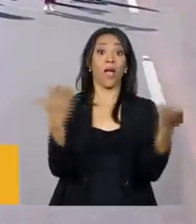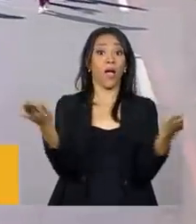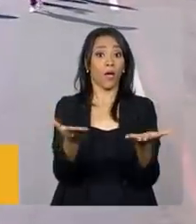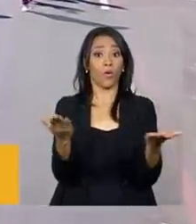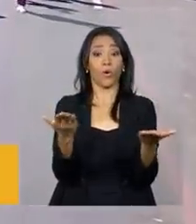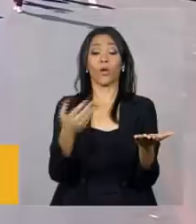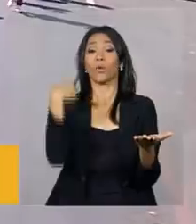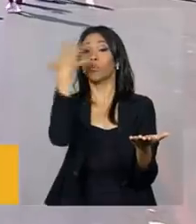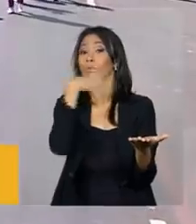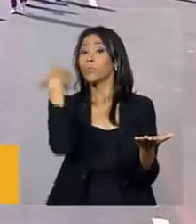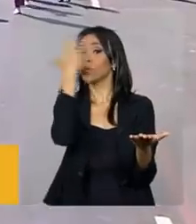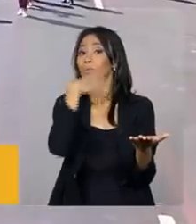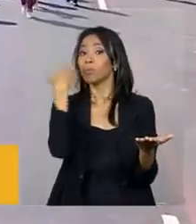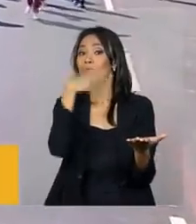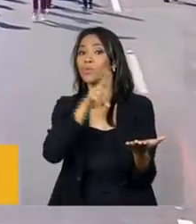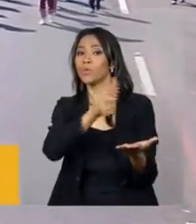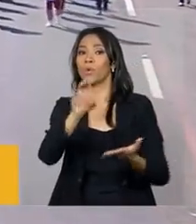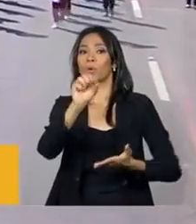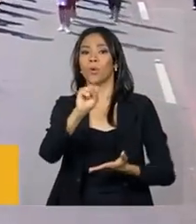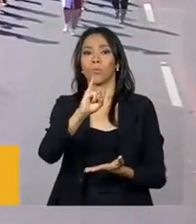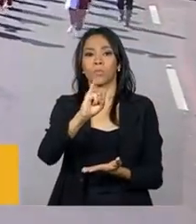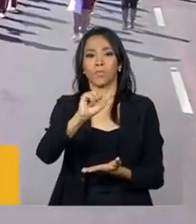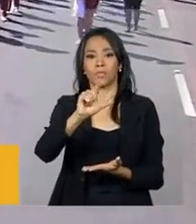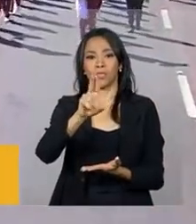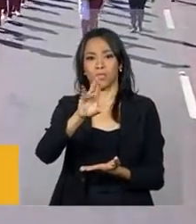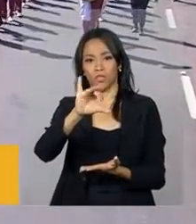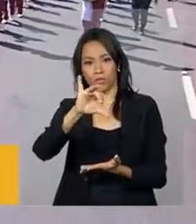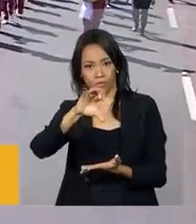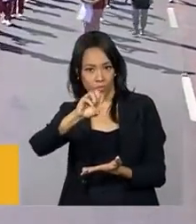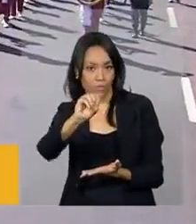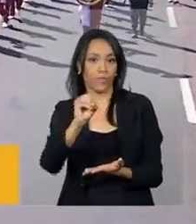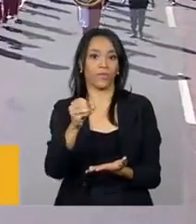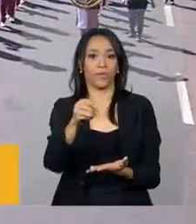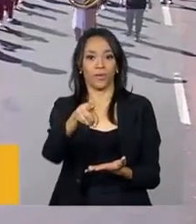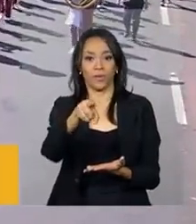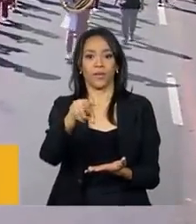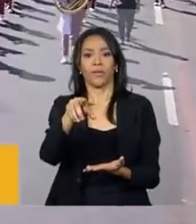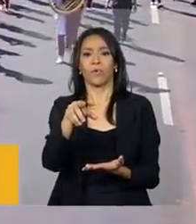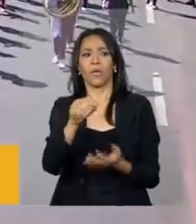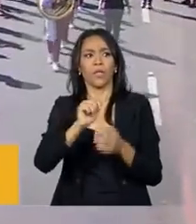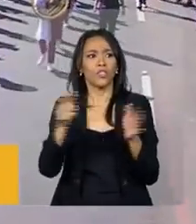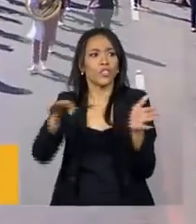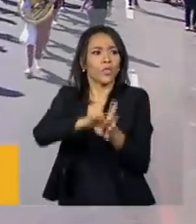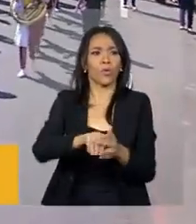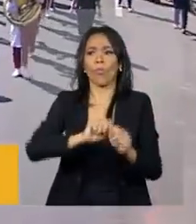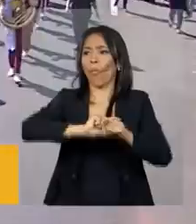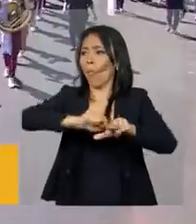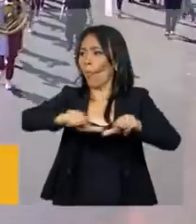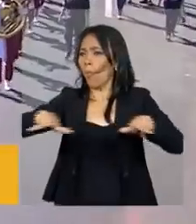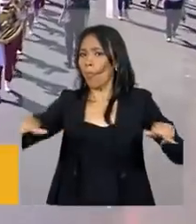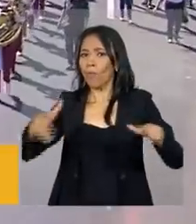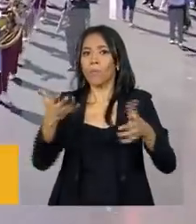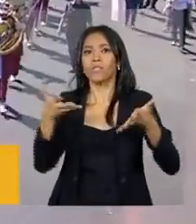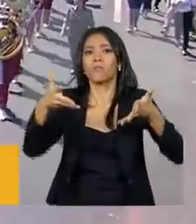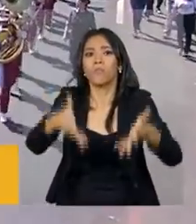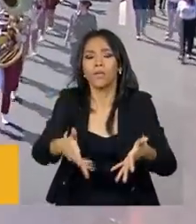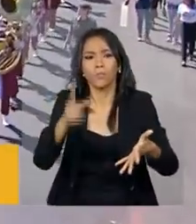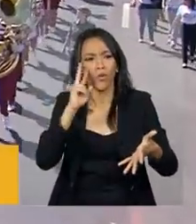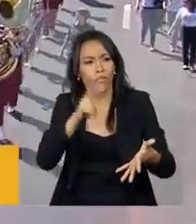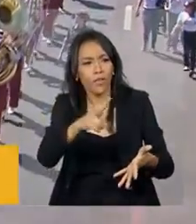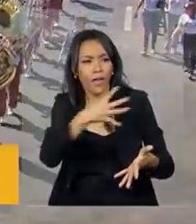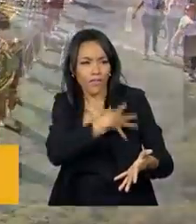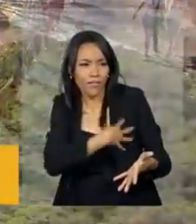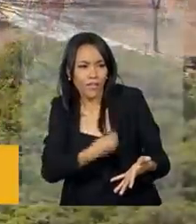Silvio Pereira, que chegou para acompanhar o evento quando as arquibancadas ainda estavam vazias. Ele foi conferir de perto o desempenho da